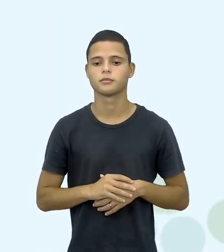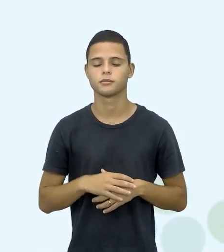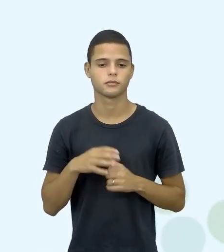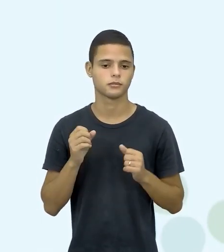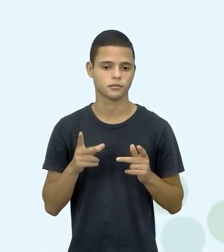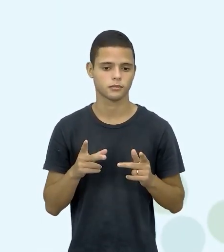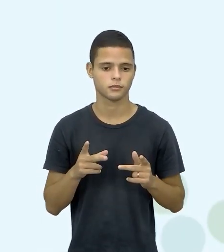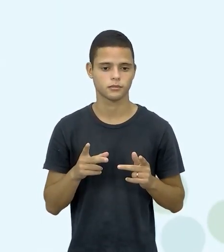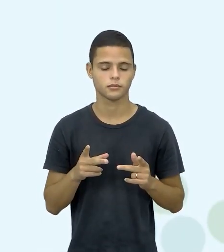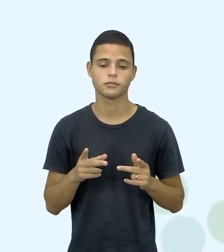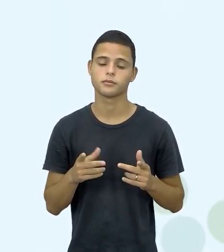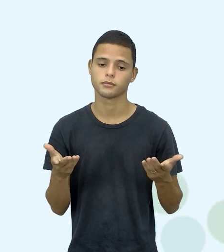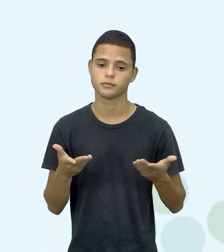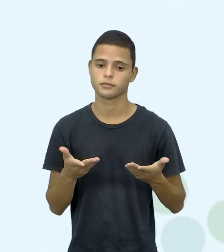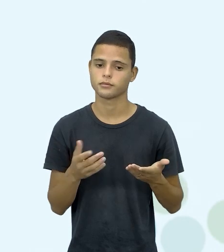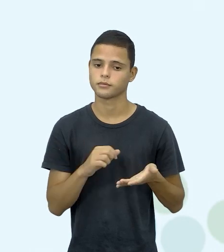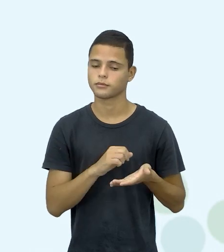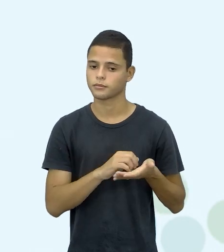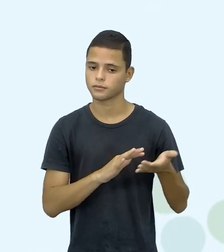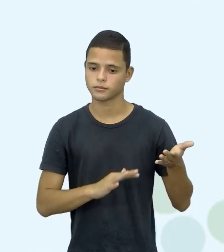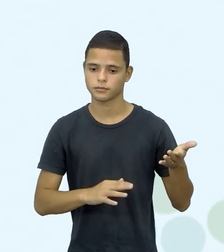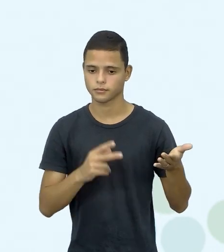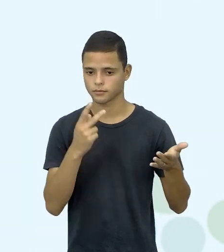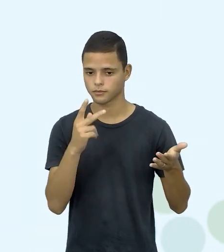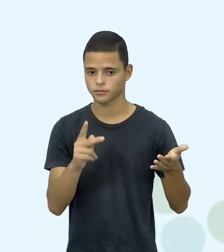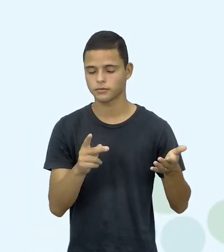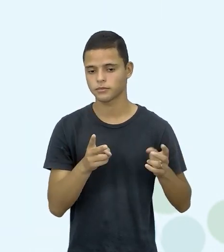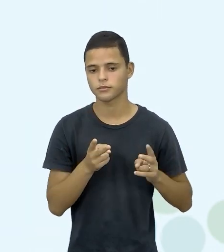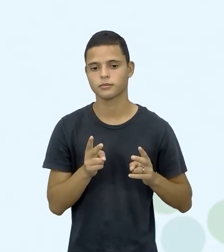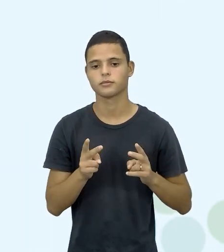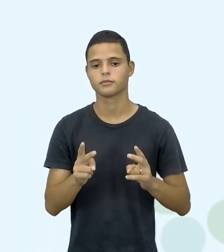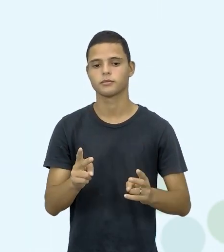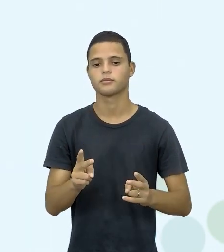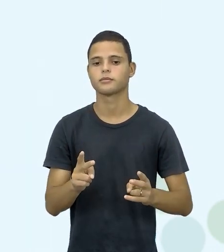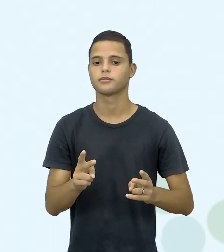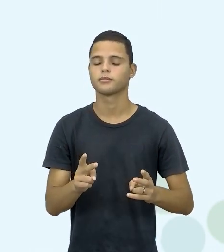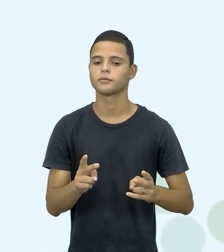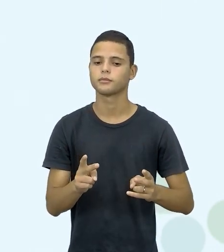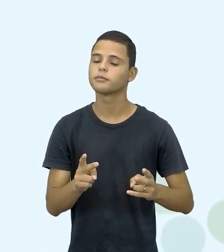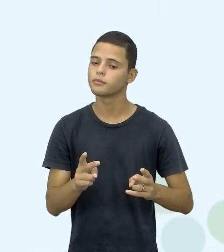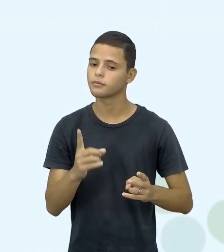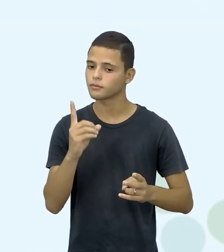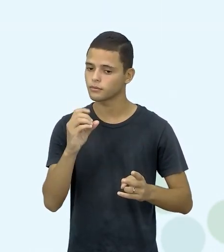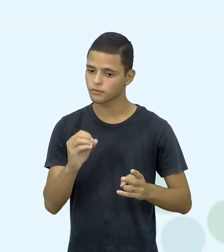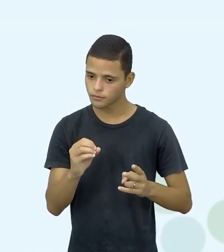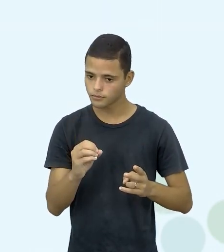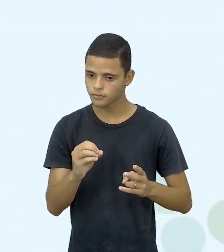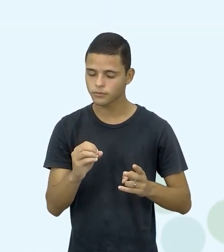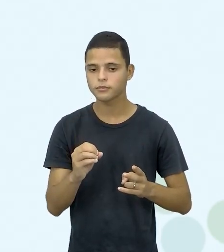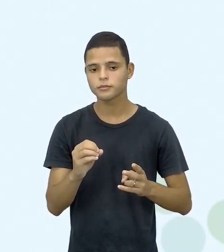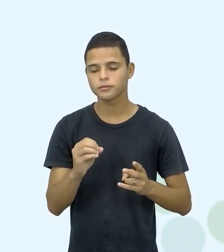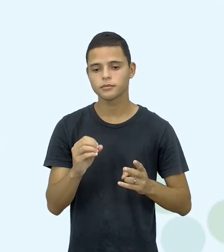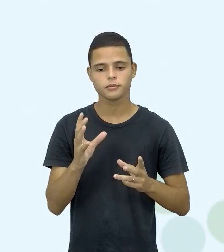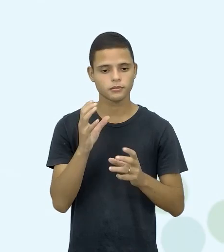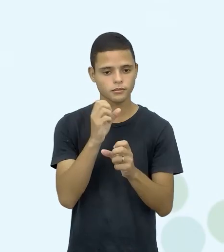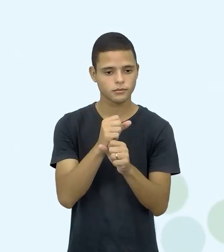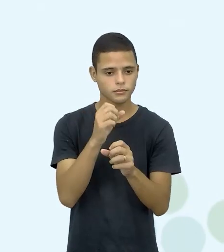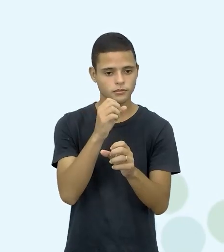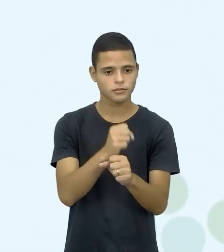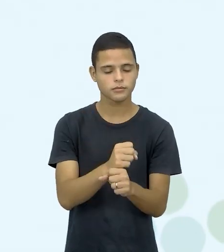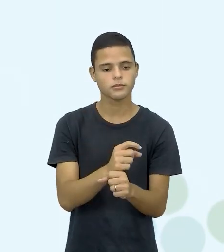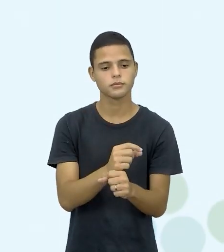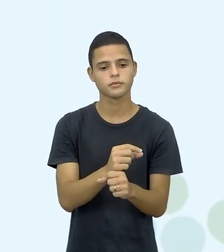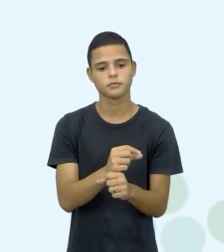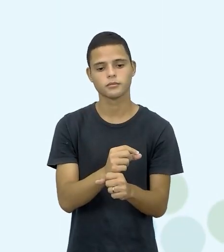Beleza? Eu vou deixar para vocês essa prática agora. Vocês vão continuar esse experimento fazendo as 10 medições, calculando aí,